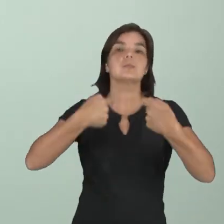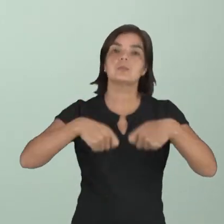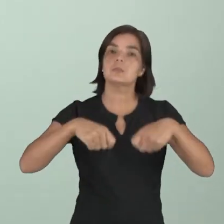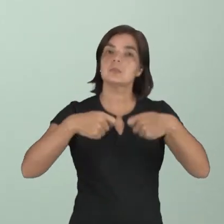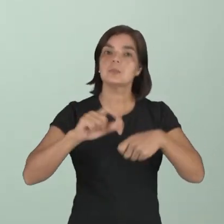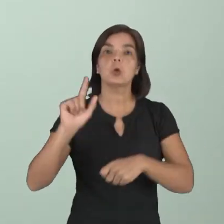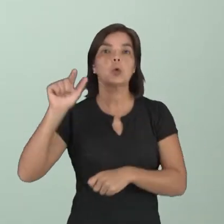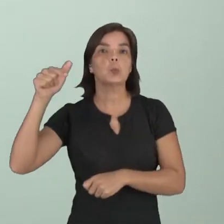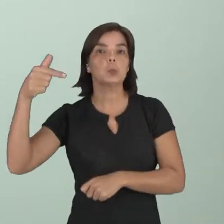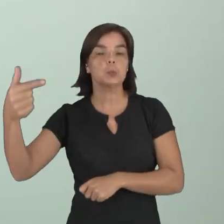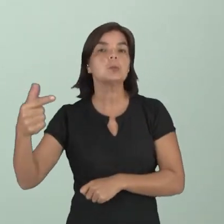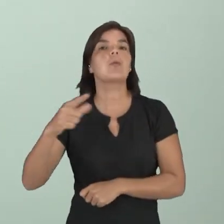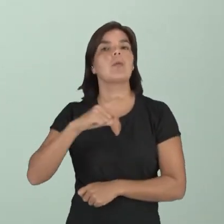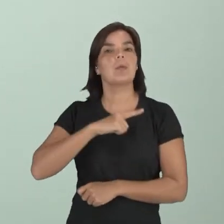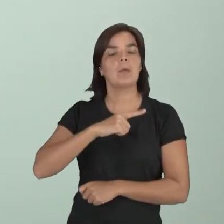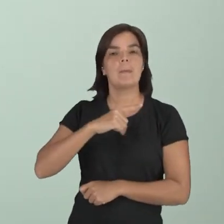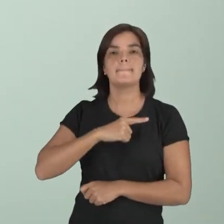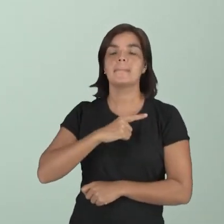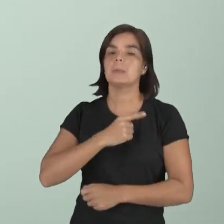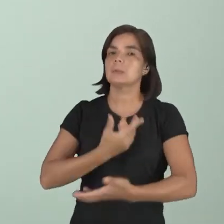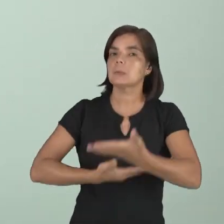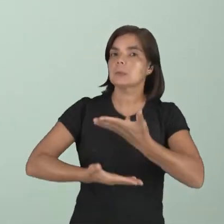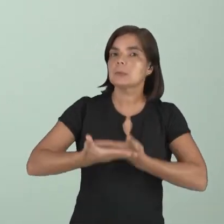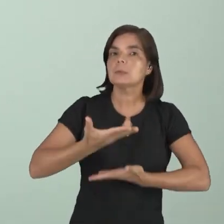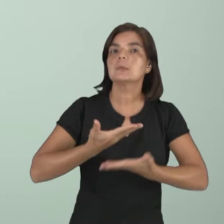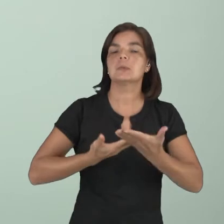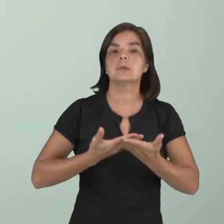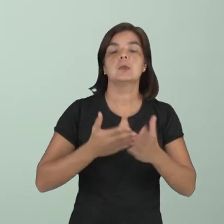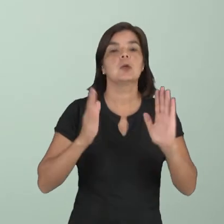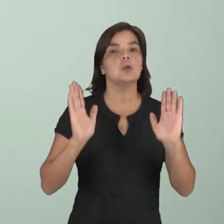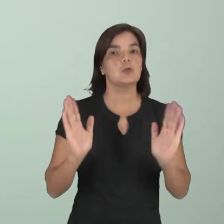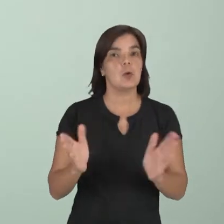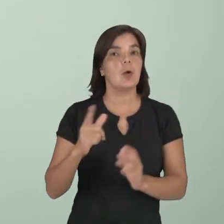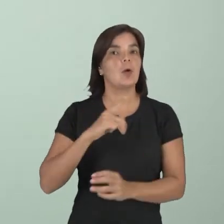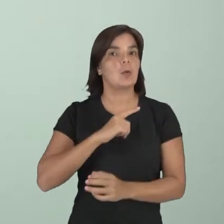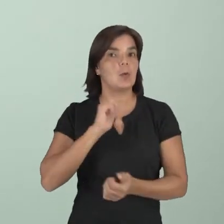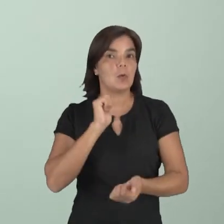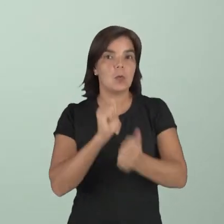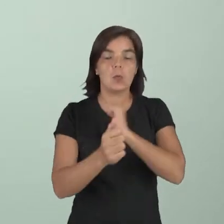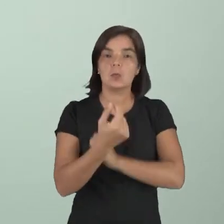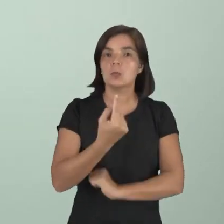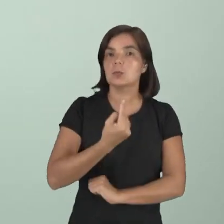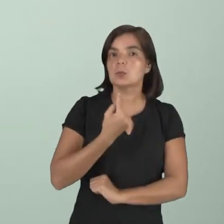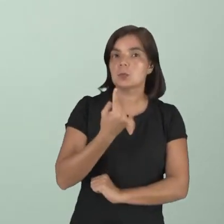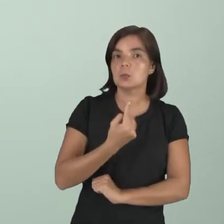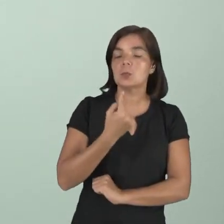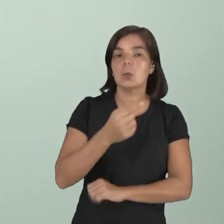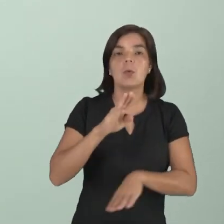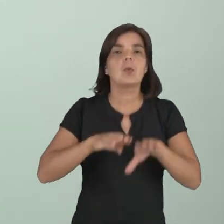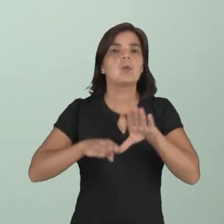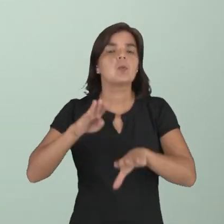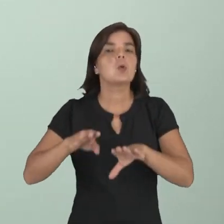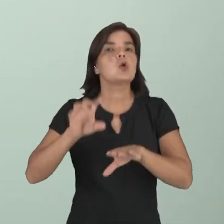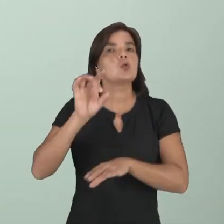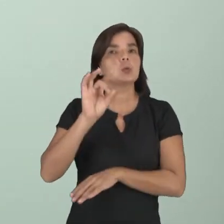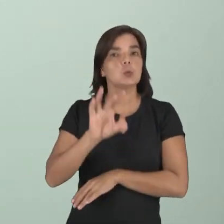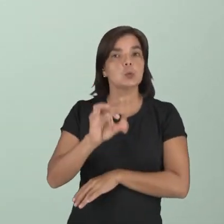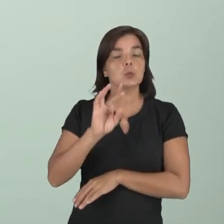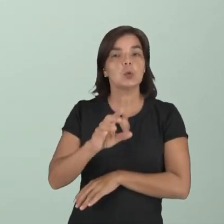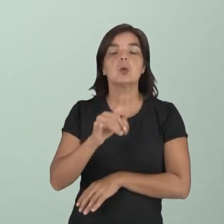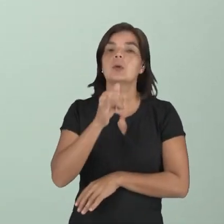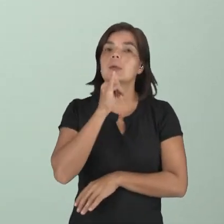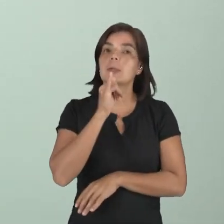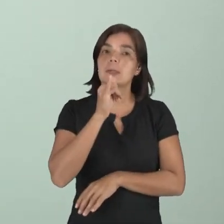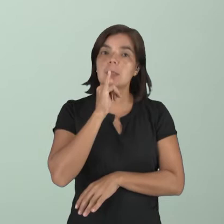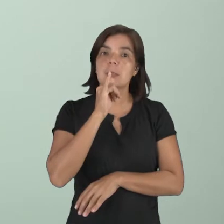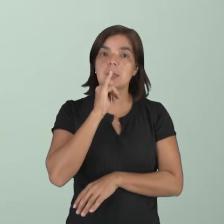precisar do oponente, né, para ter essa interação. Já existem esportes individuais que ele vai depender só dele mesmo, que